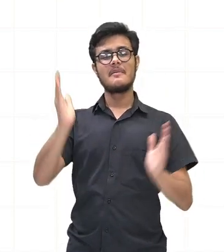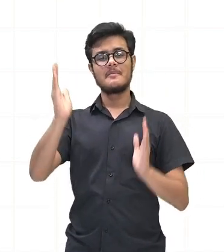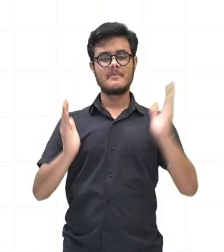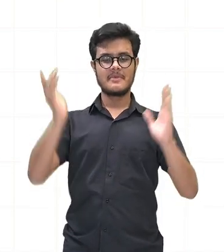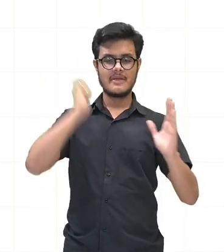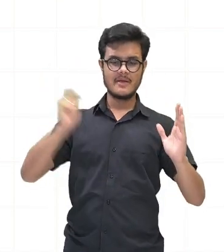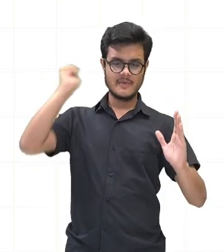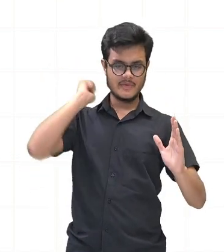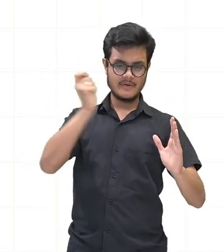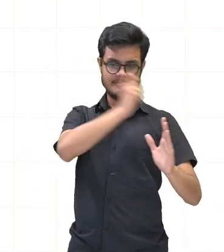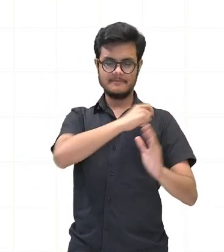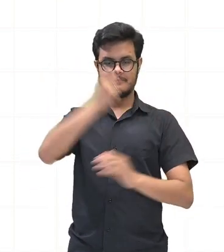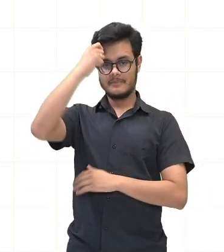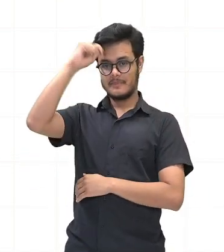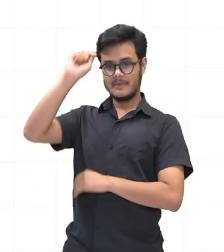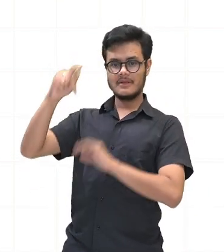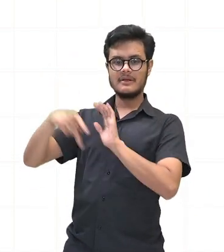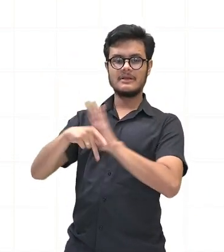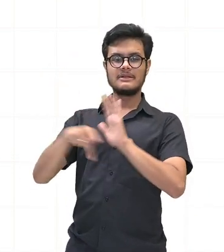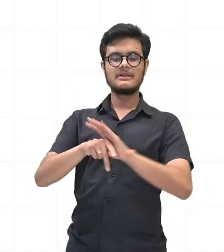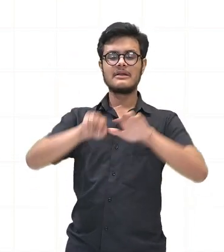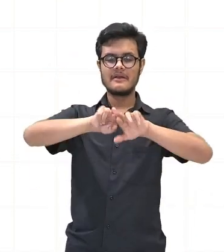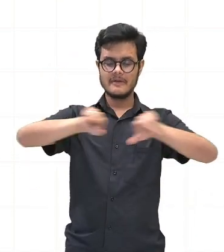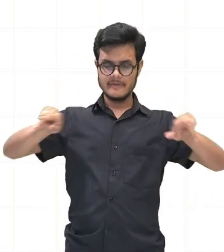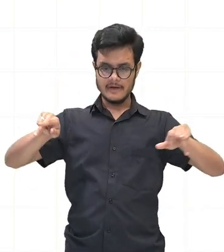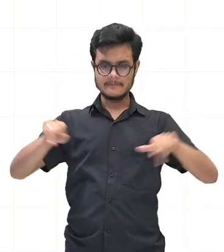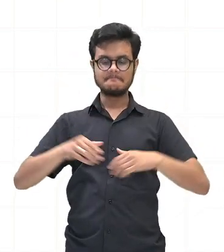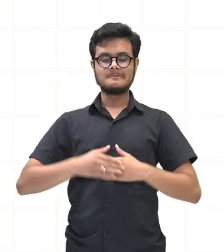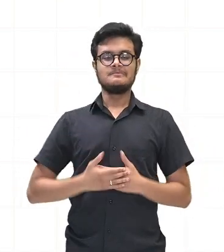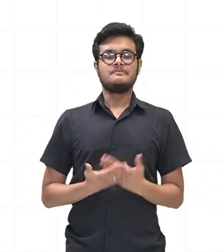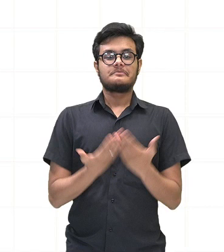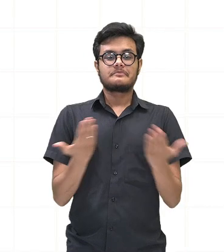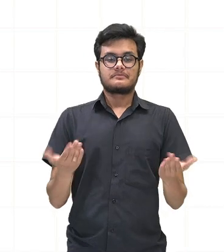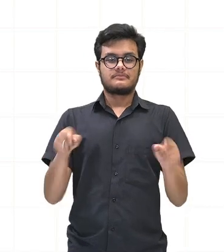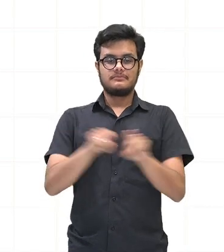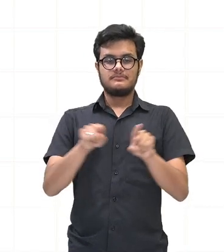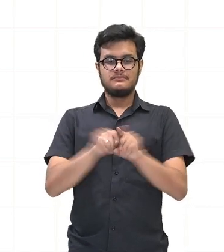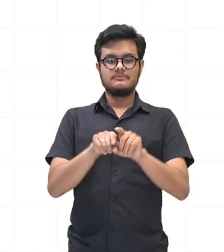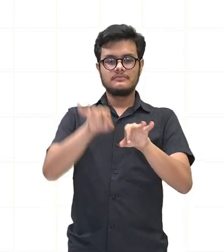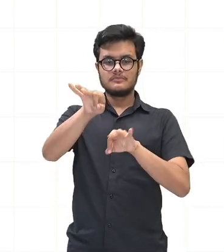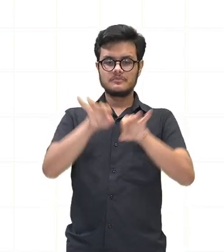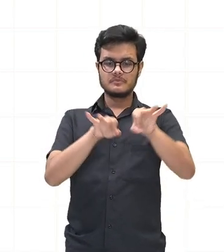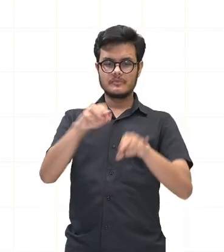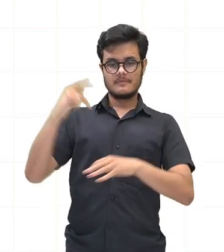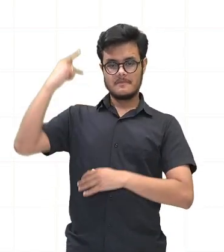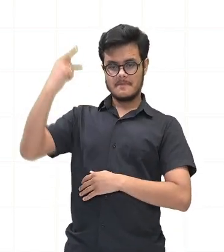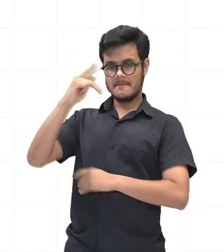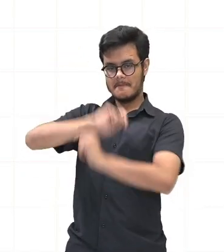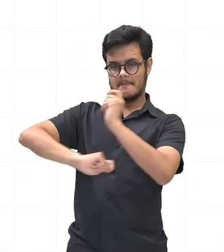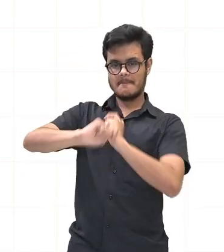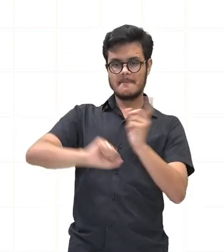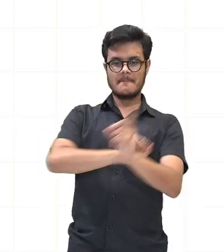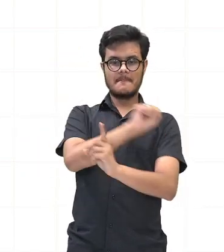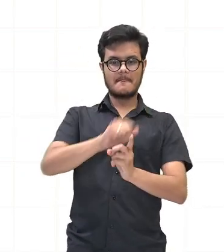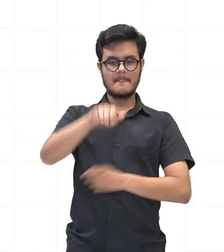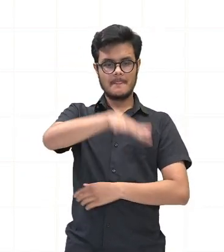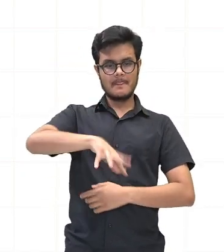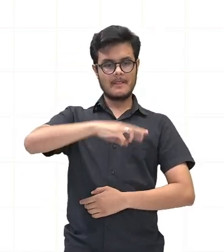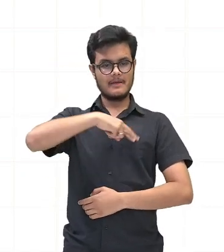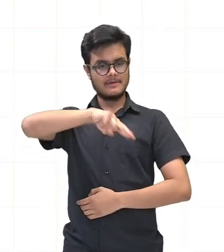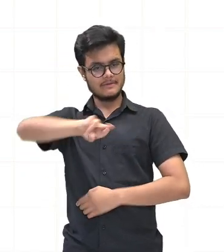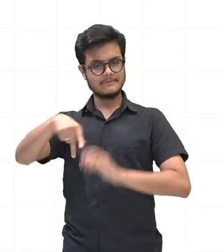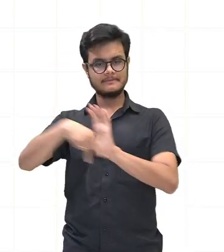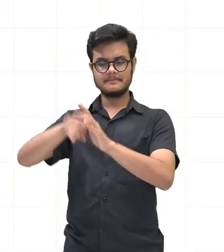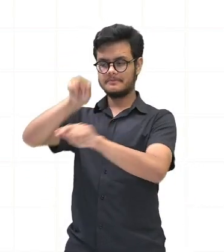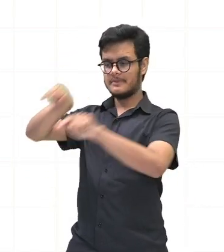na África, doméstica, islâmica e cristã. Estrutura política, econômica, social e